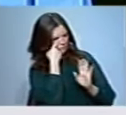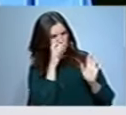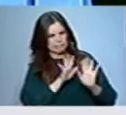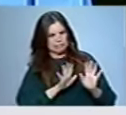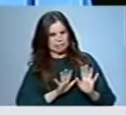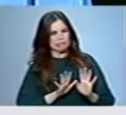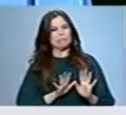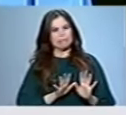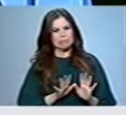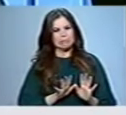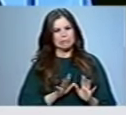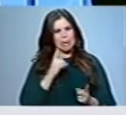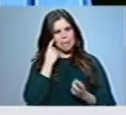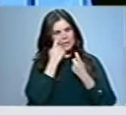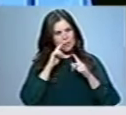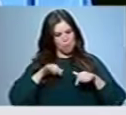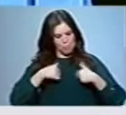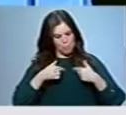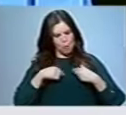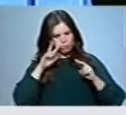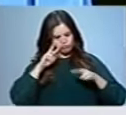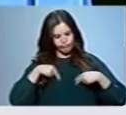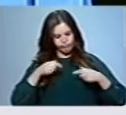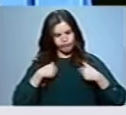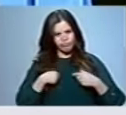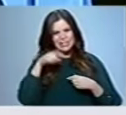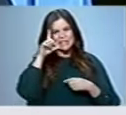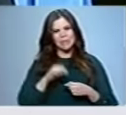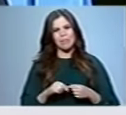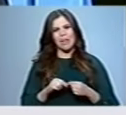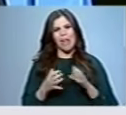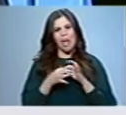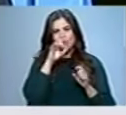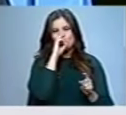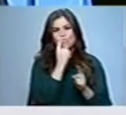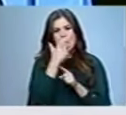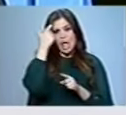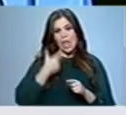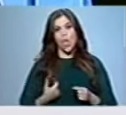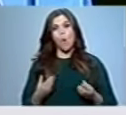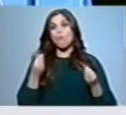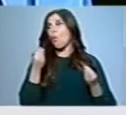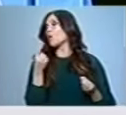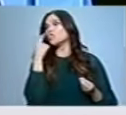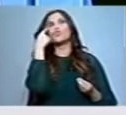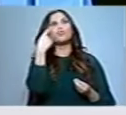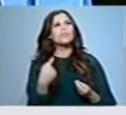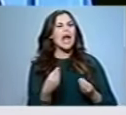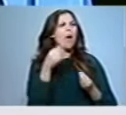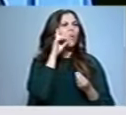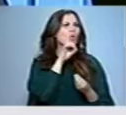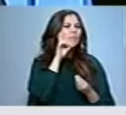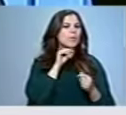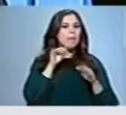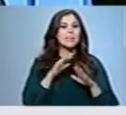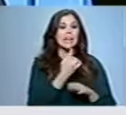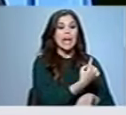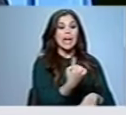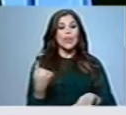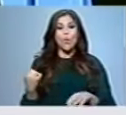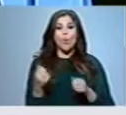alimentamos um certo individualismo. E a par deste individualismo vem aquela cena de pá, eu sou bué especial, eu sou bué importante. E a verdade é que cada um de nós é bué especial